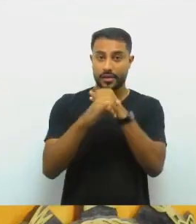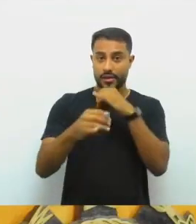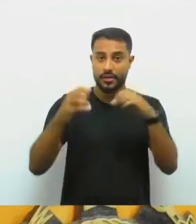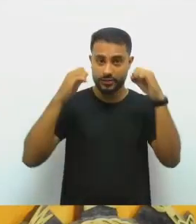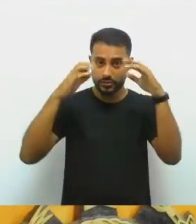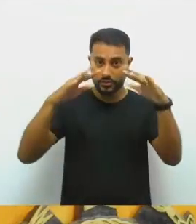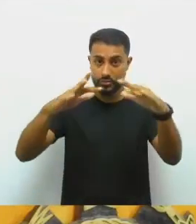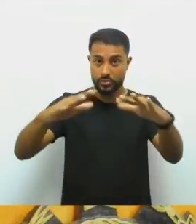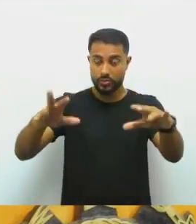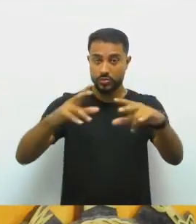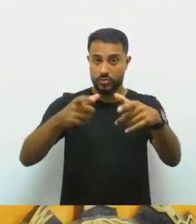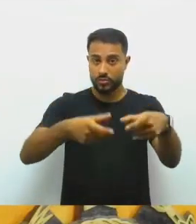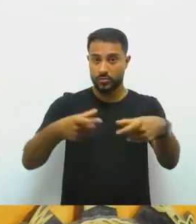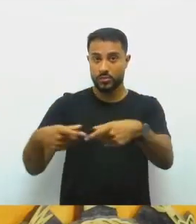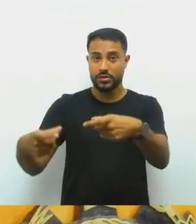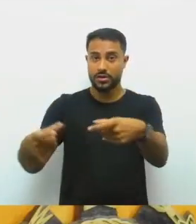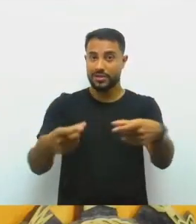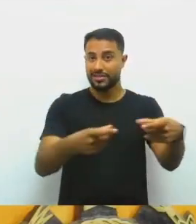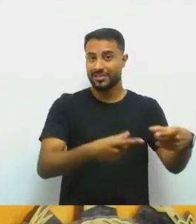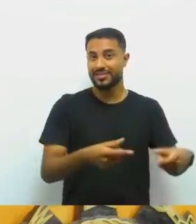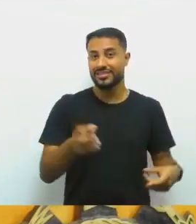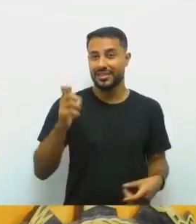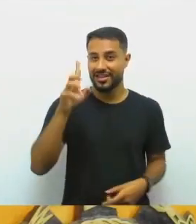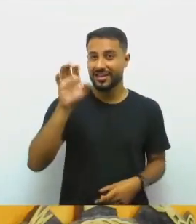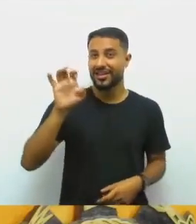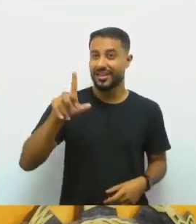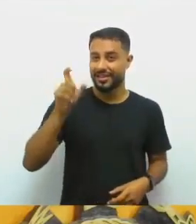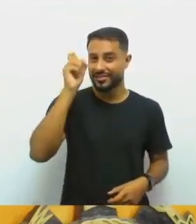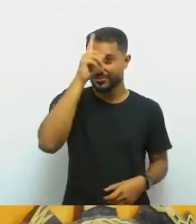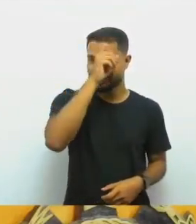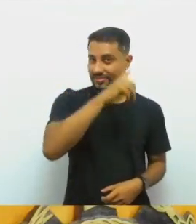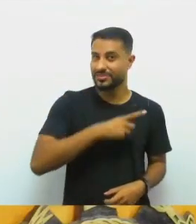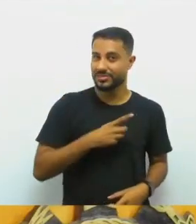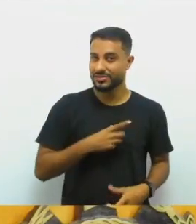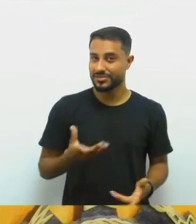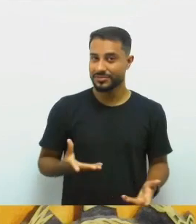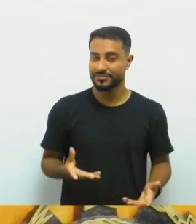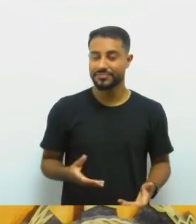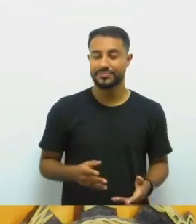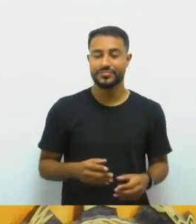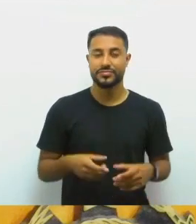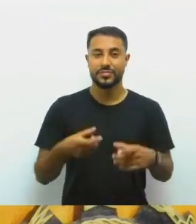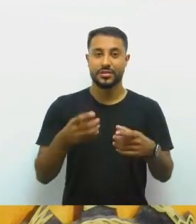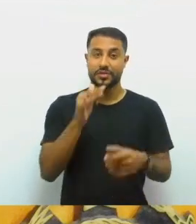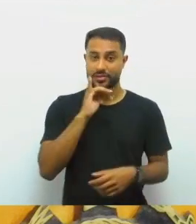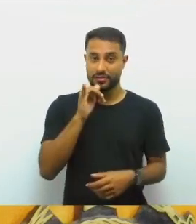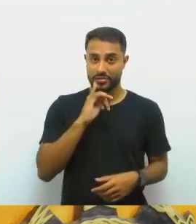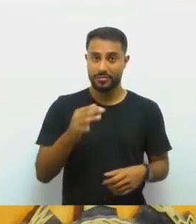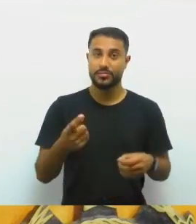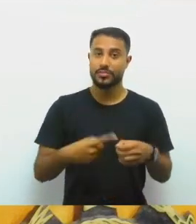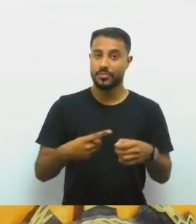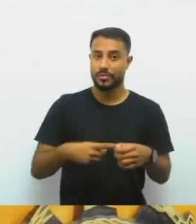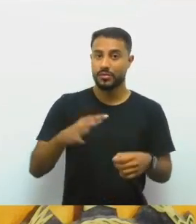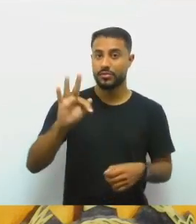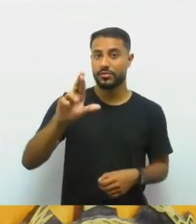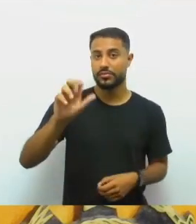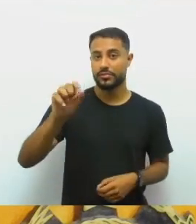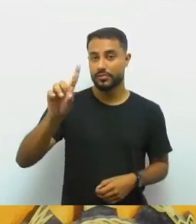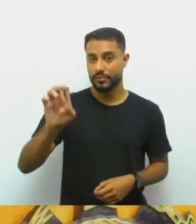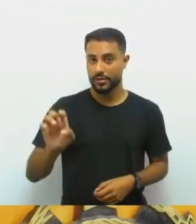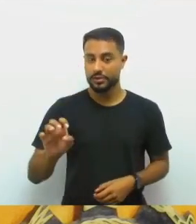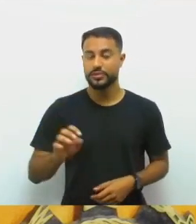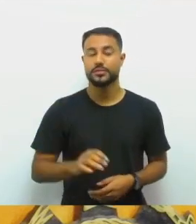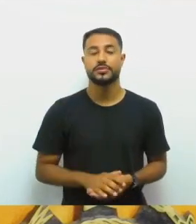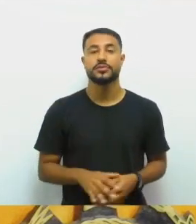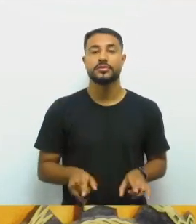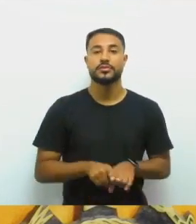Sertãozinho do Frade. Indicação 4221, indicando ao prefeito municipal a reconstrução do bueiro instalado na rua